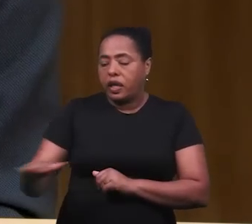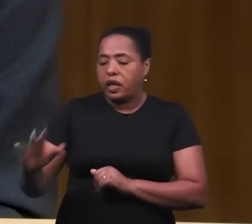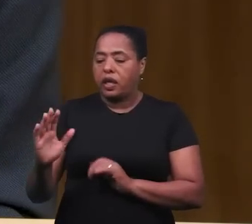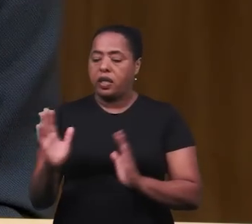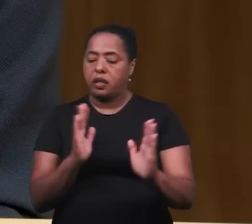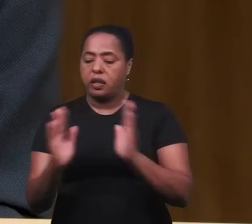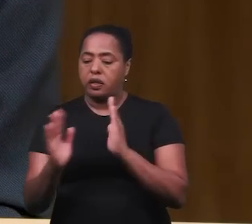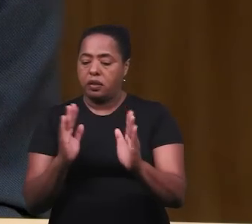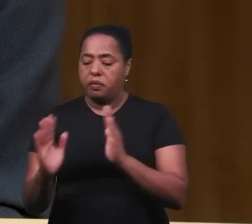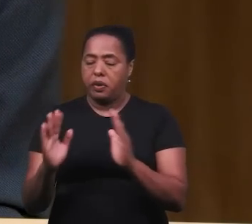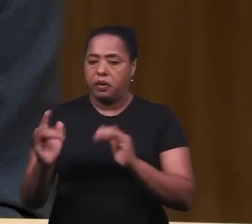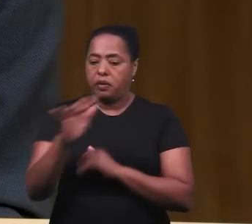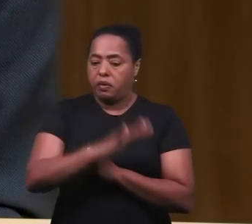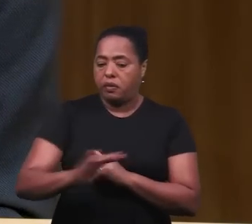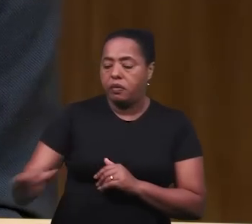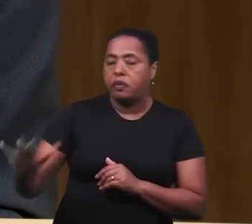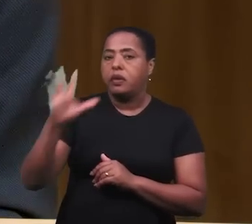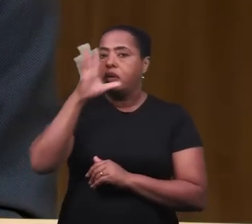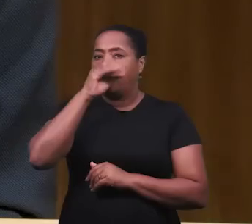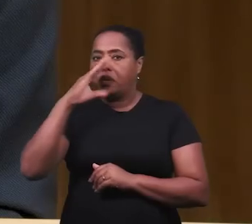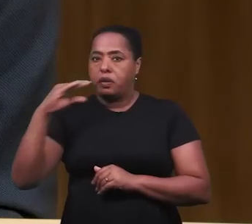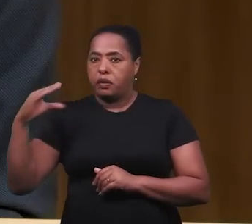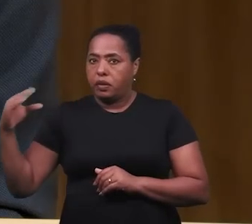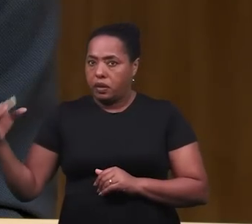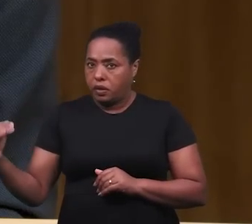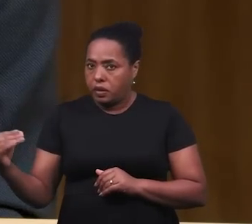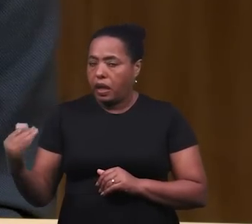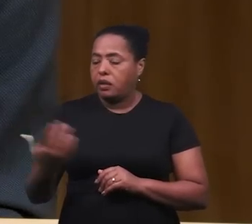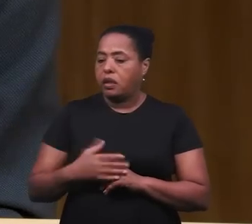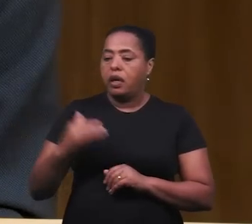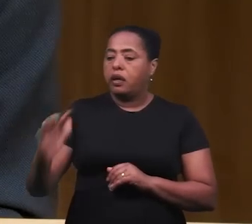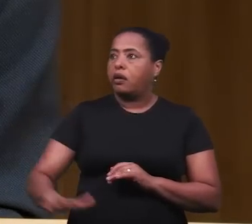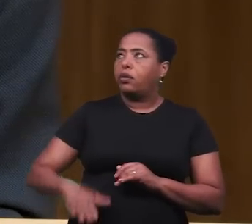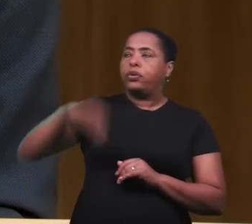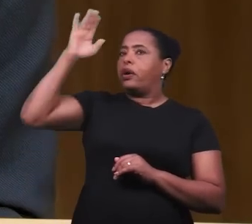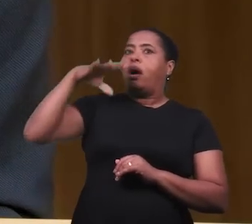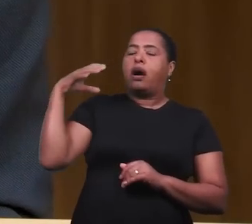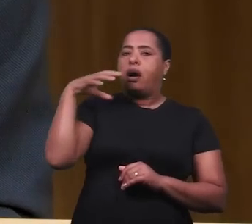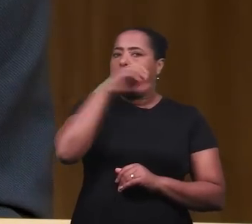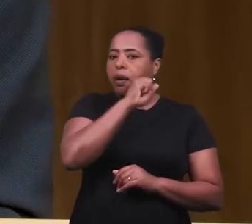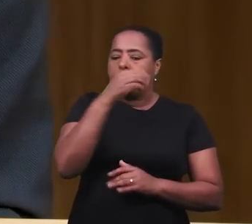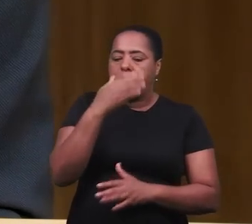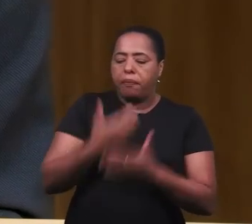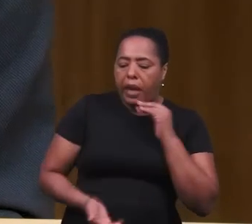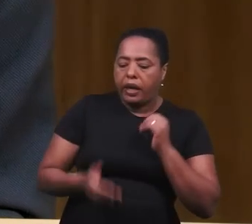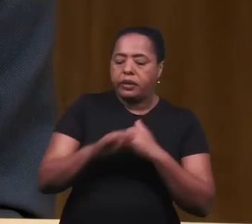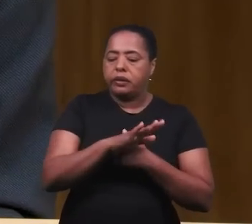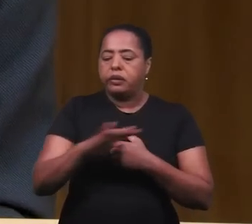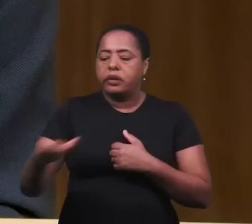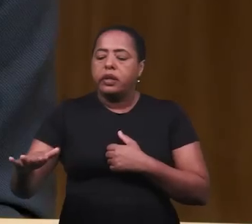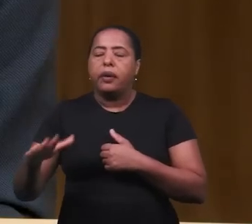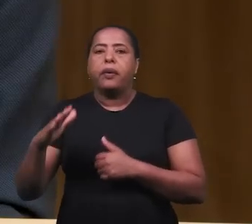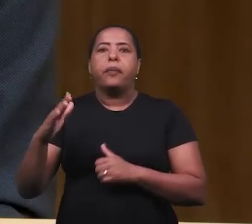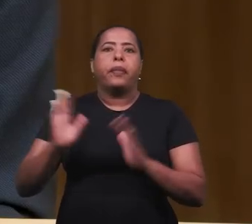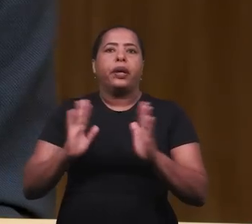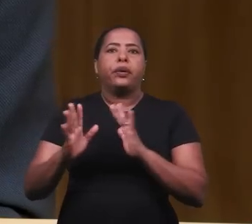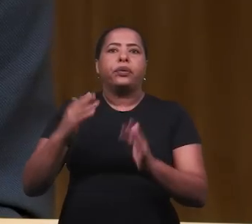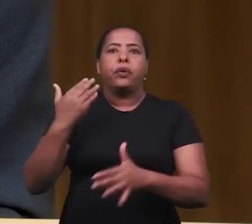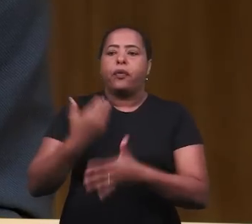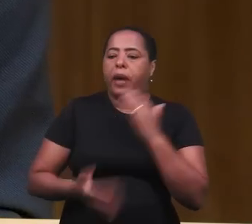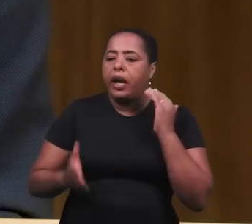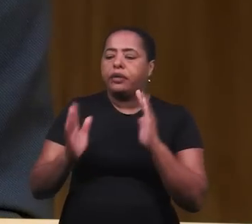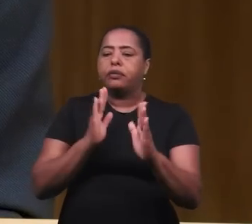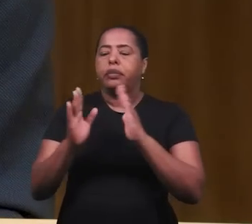você rouba da criança a infância dela ou a adolescência, uma pessoa que ela não pôde